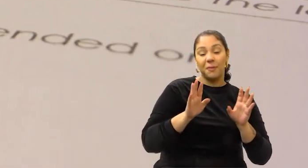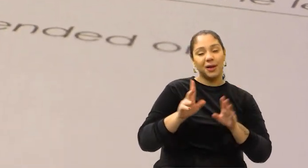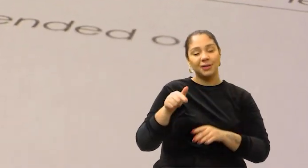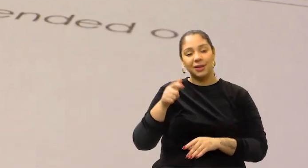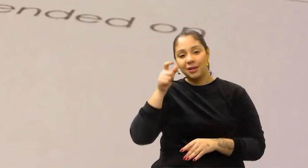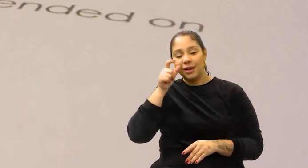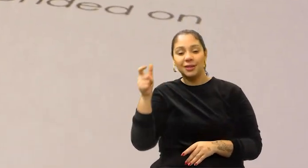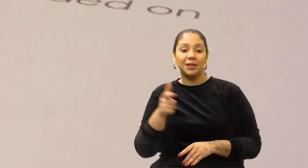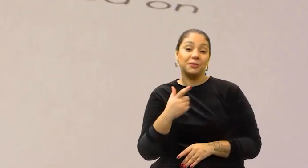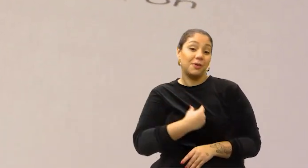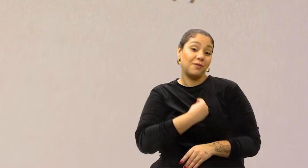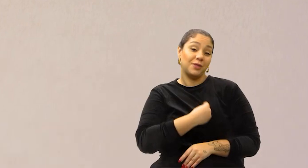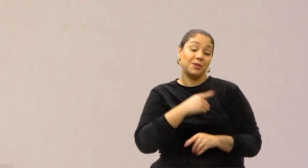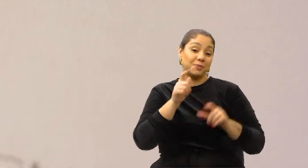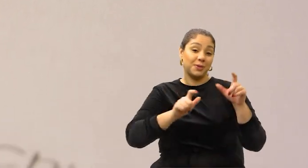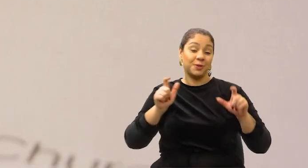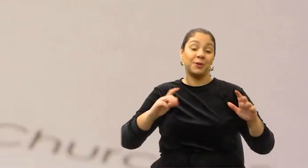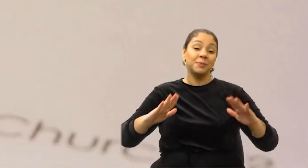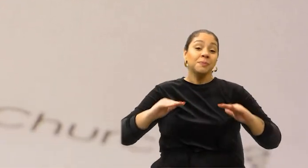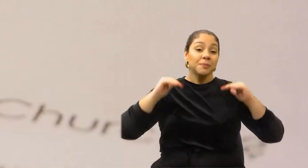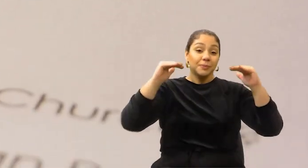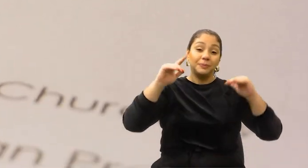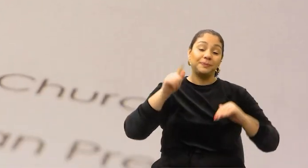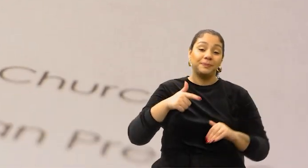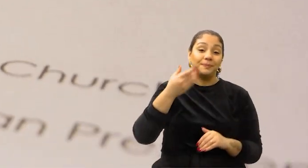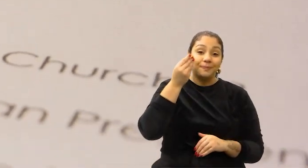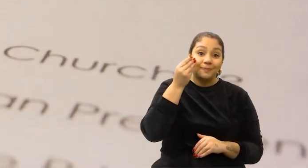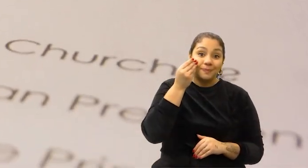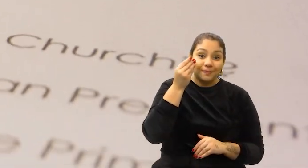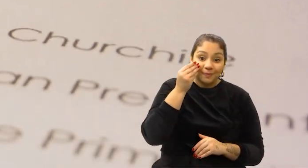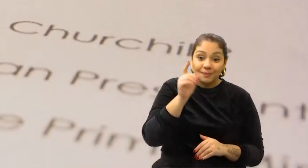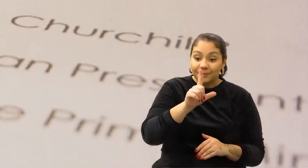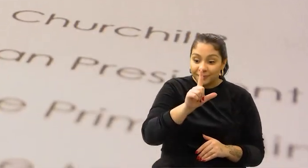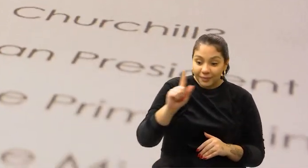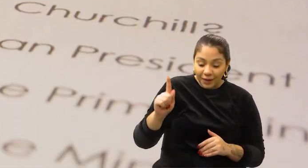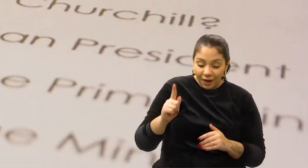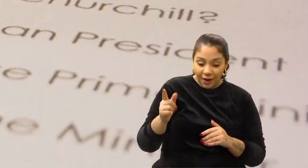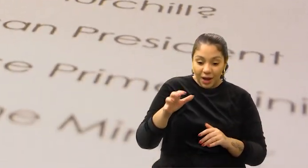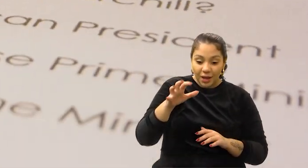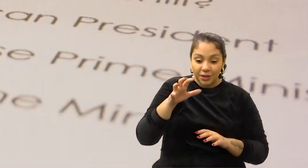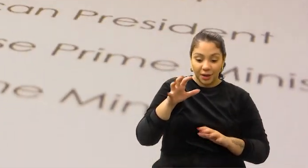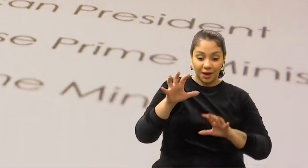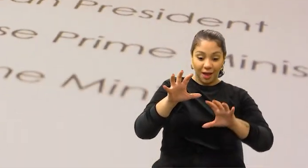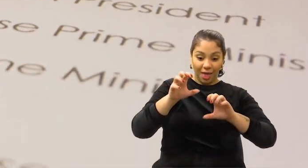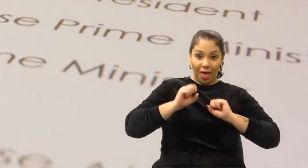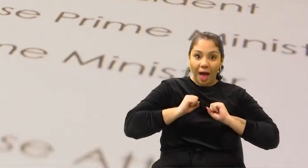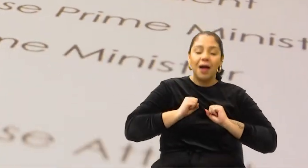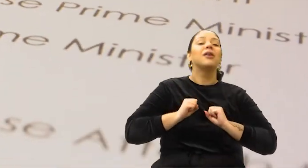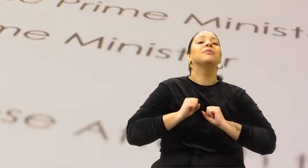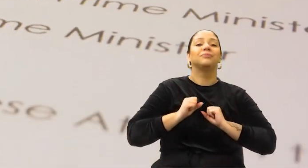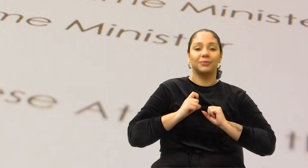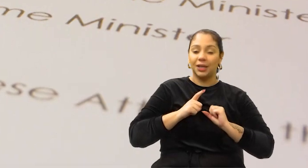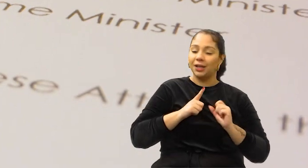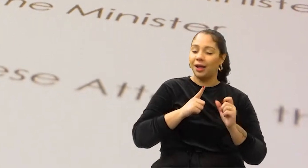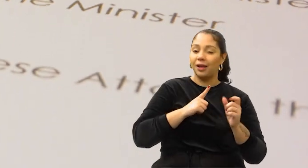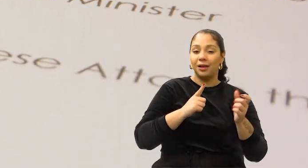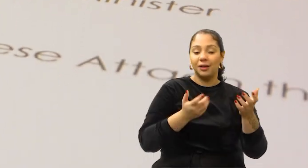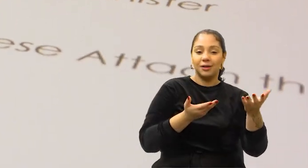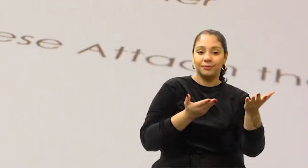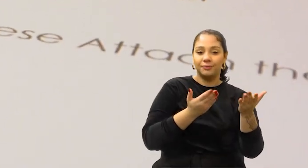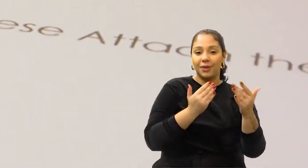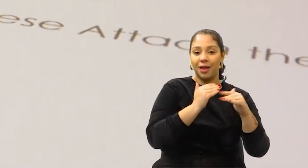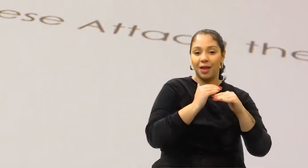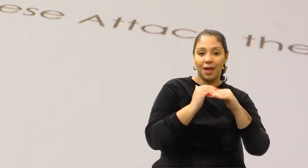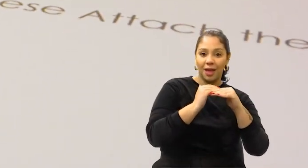para a vida de um adulto né então é buscar essa linguagem e encontrar aí um ponto de equilíbrio com os jovens em relação